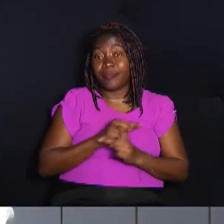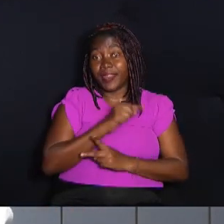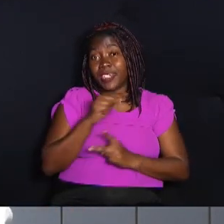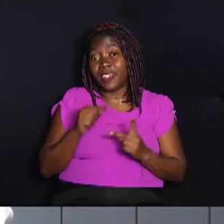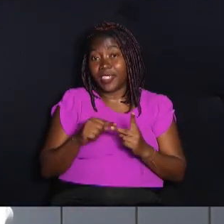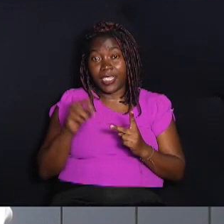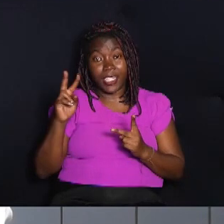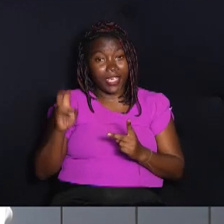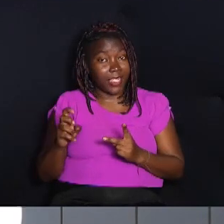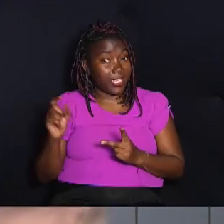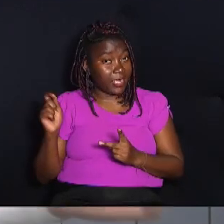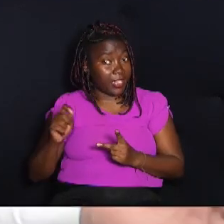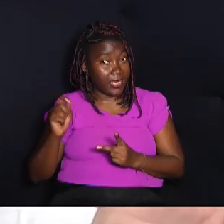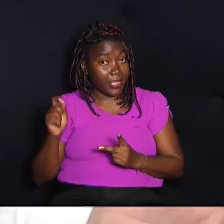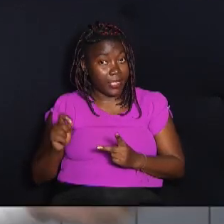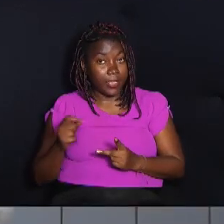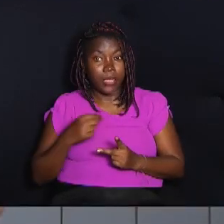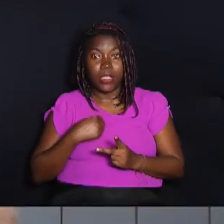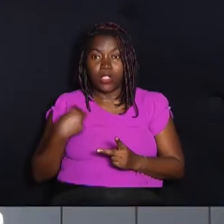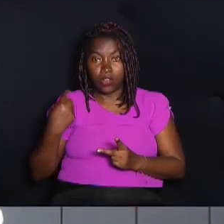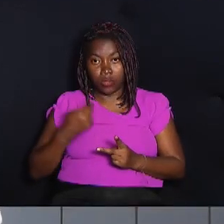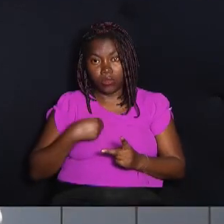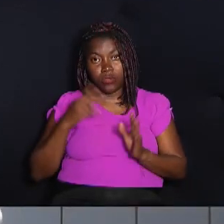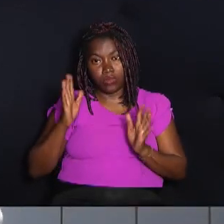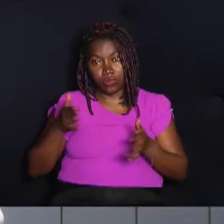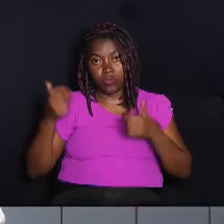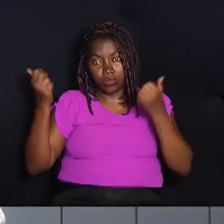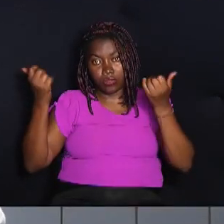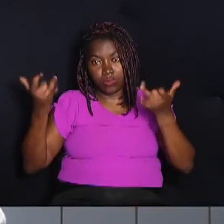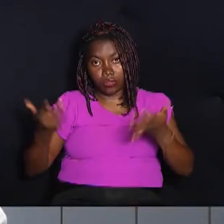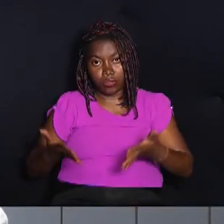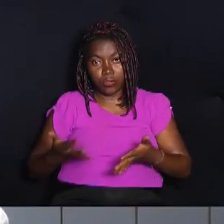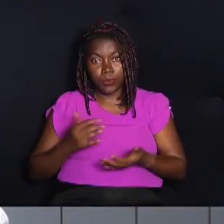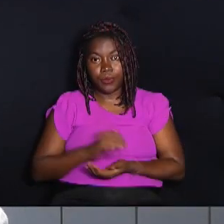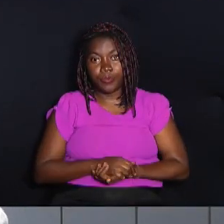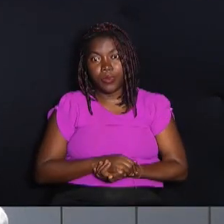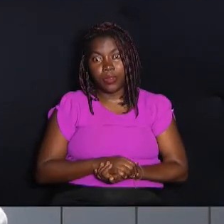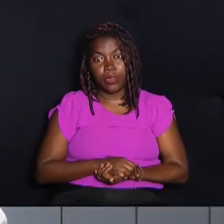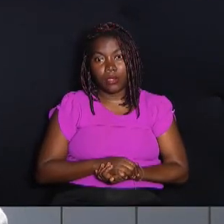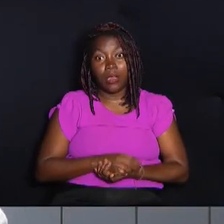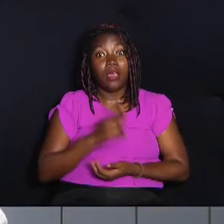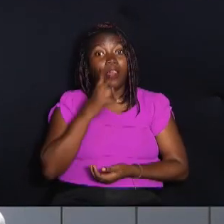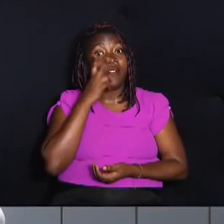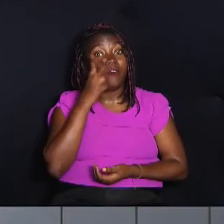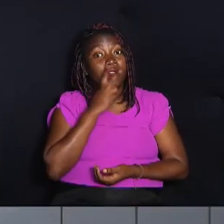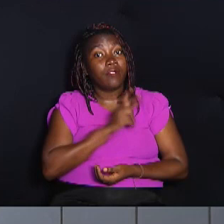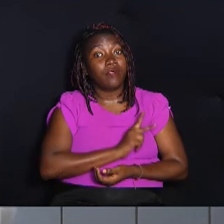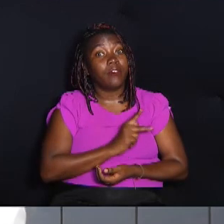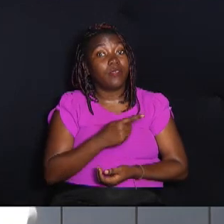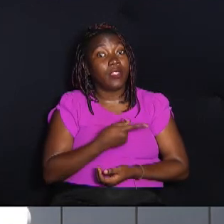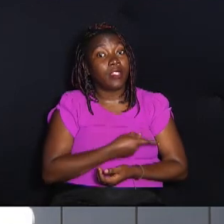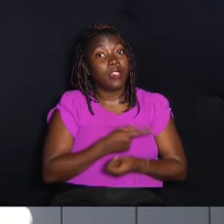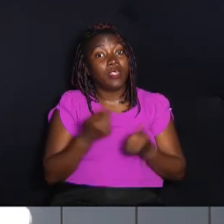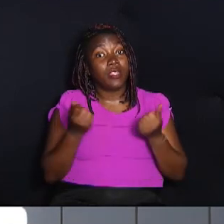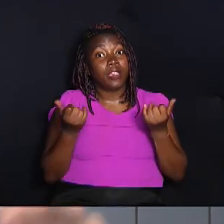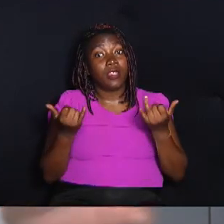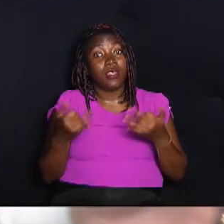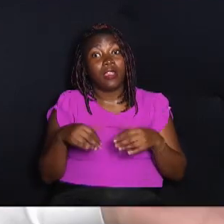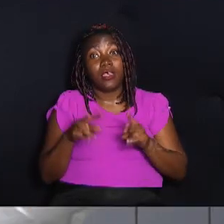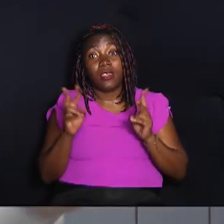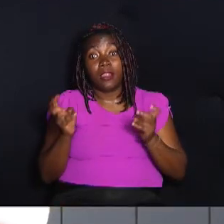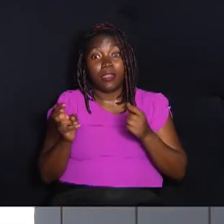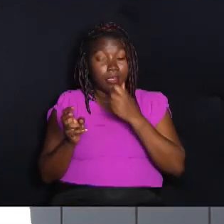é que, e nós já falamos, mas o vereador Paulo Haddad chama atenção para essa questão nas